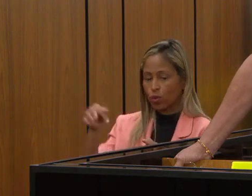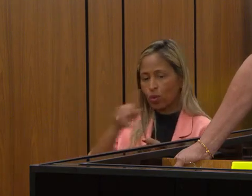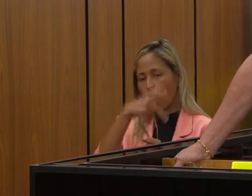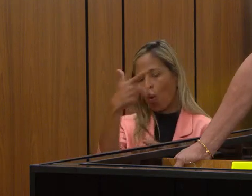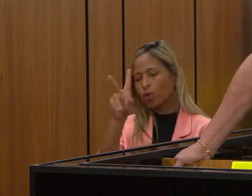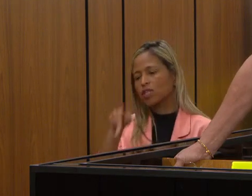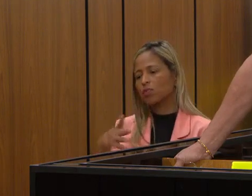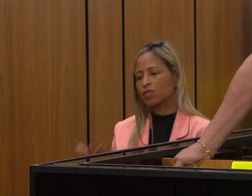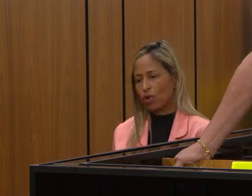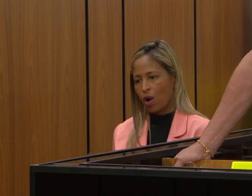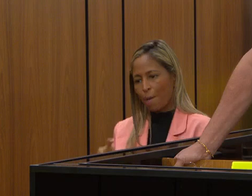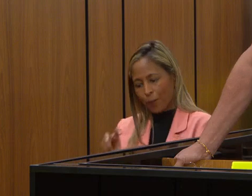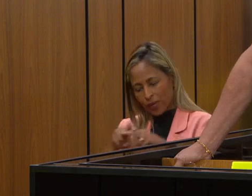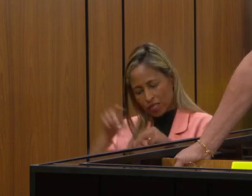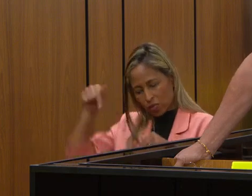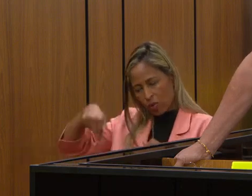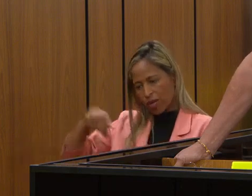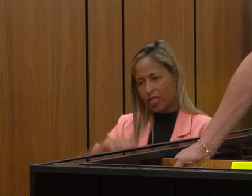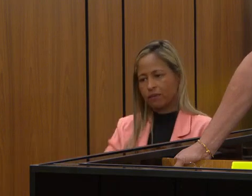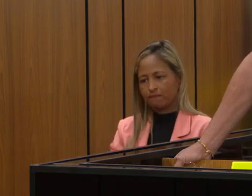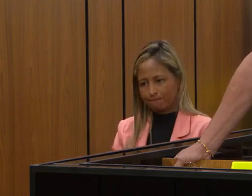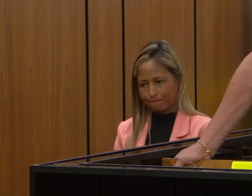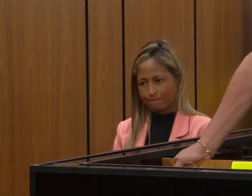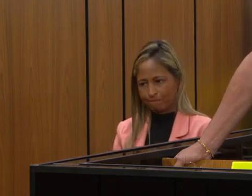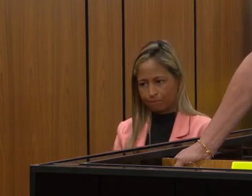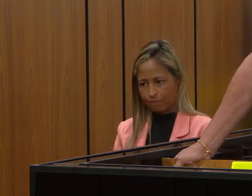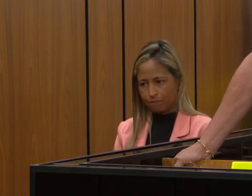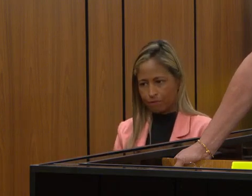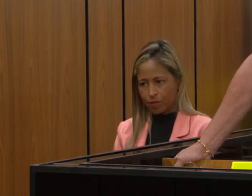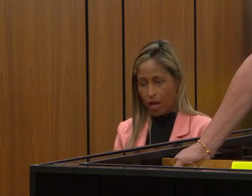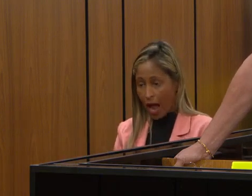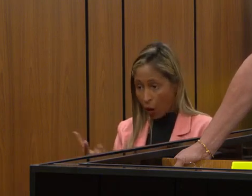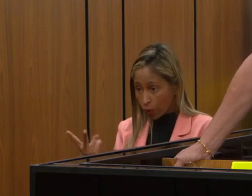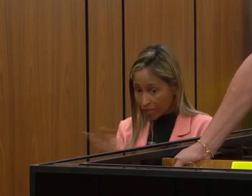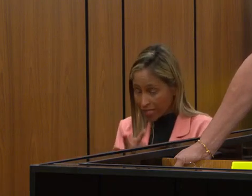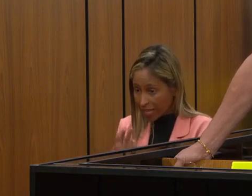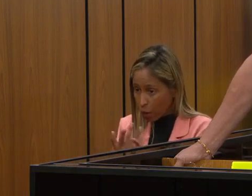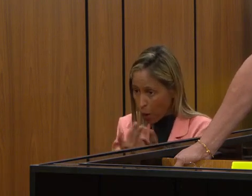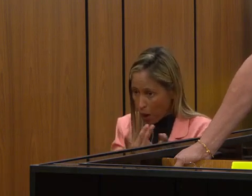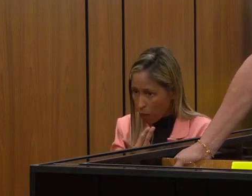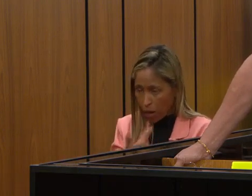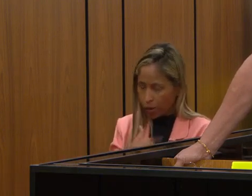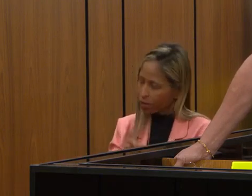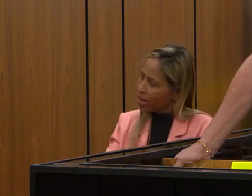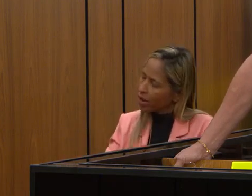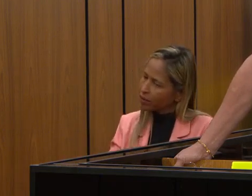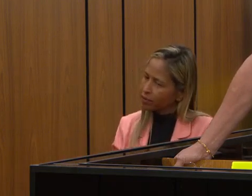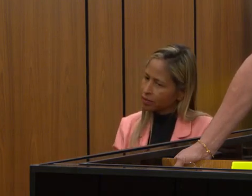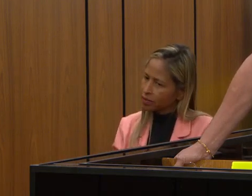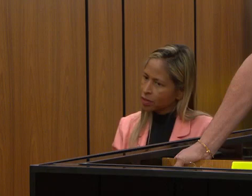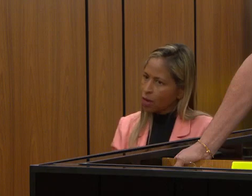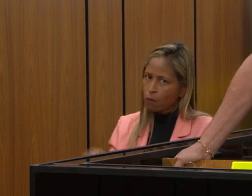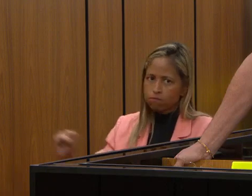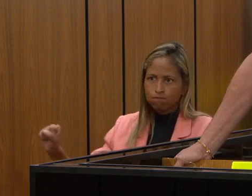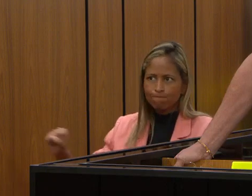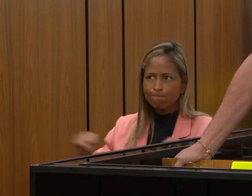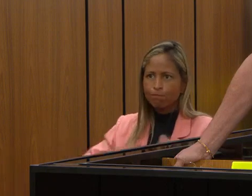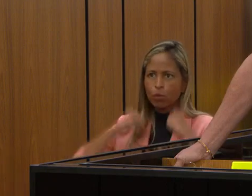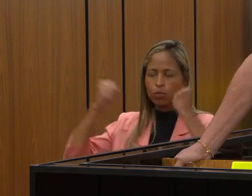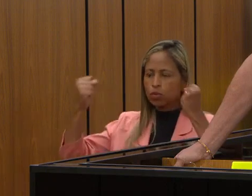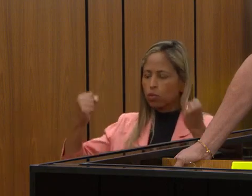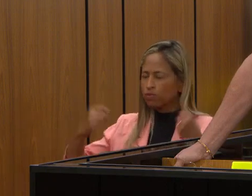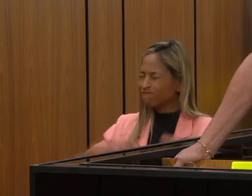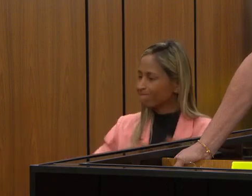e é por isso que eu tô aqui porque eu não quero que aconteça isso com outras pessoas isso me deixou muito